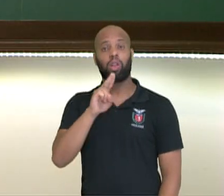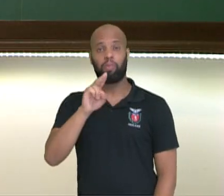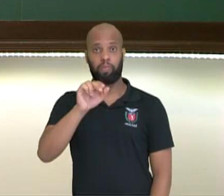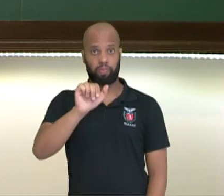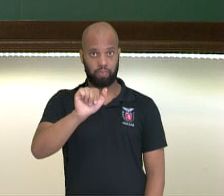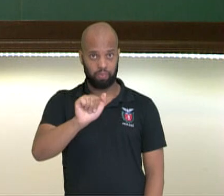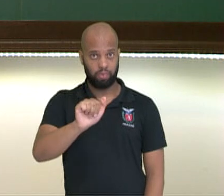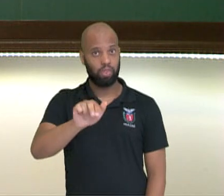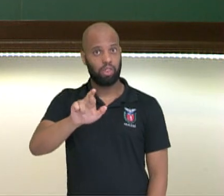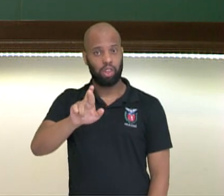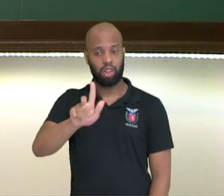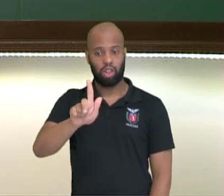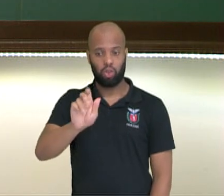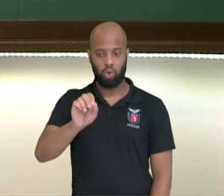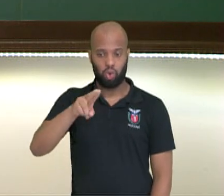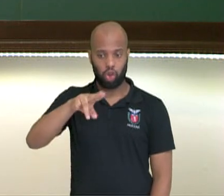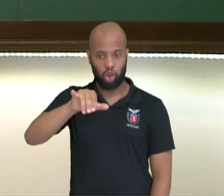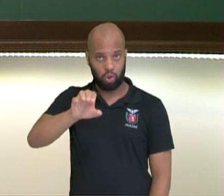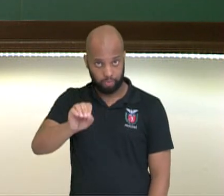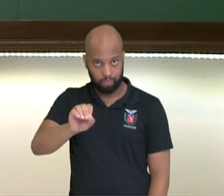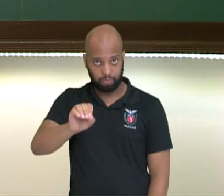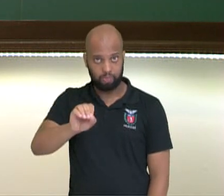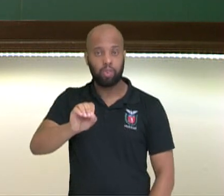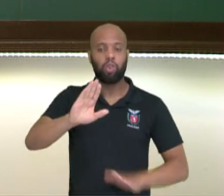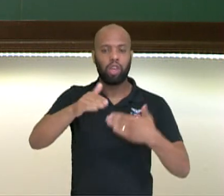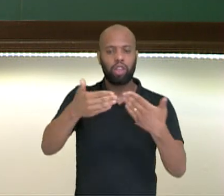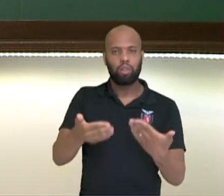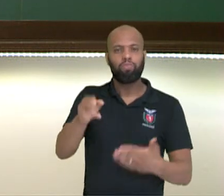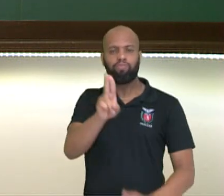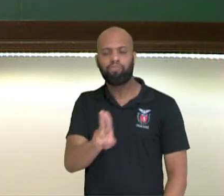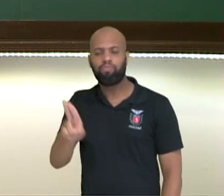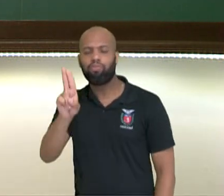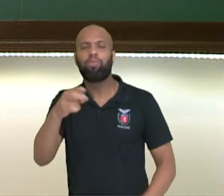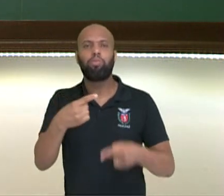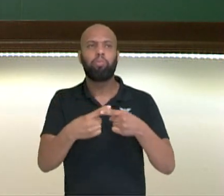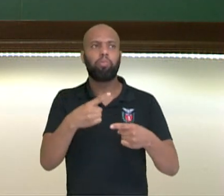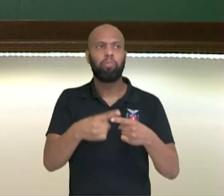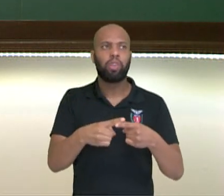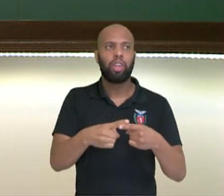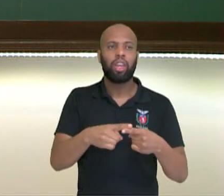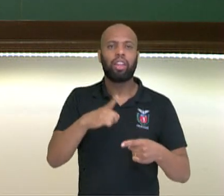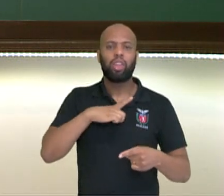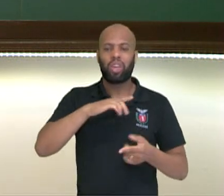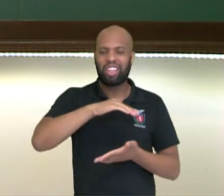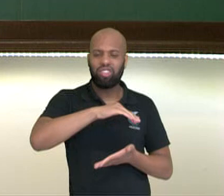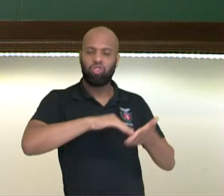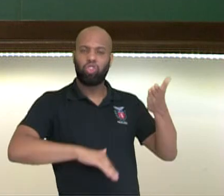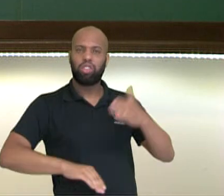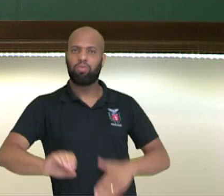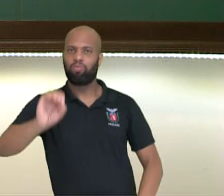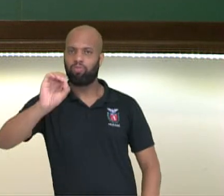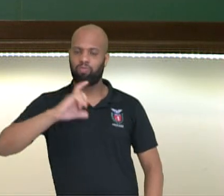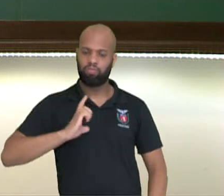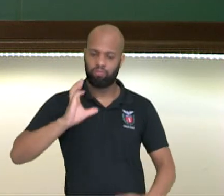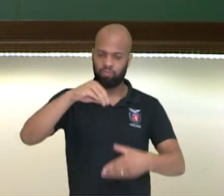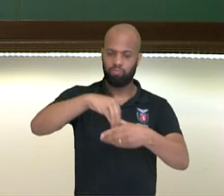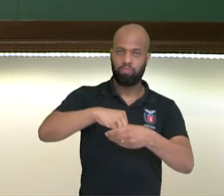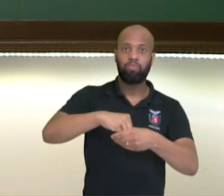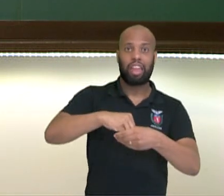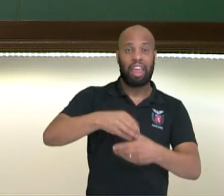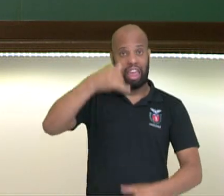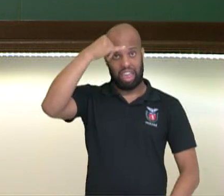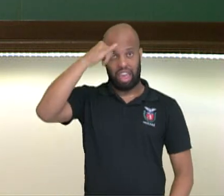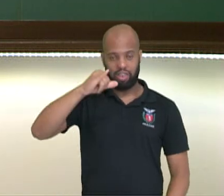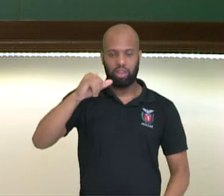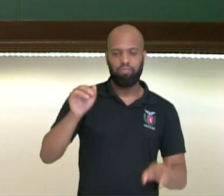não interage com outros gases facilmente. Então serve para fazer o quê? Para você tirar o oxigênio aqui de dentro, para não acontecer reações químicas